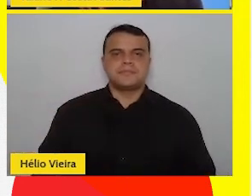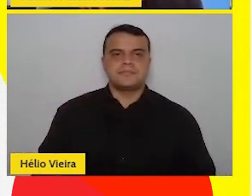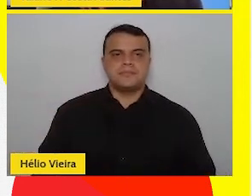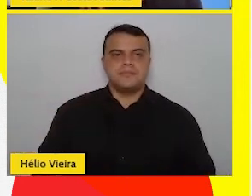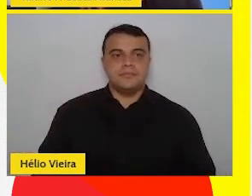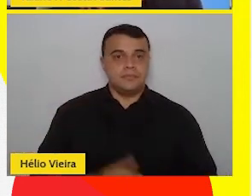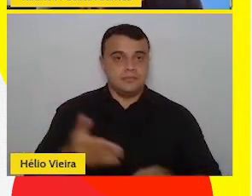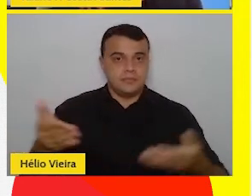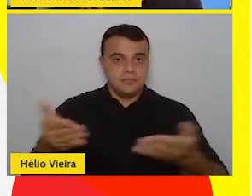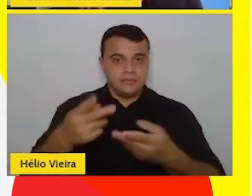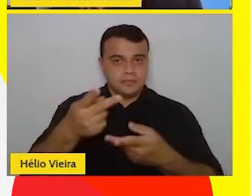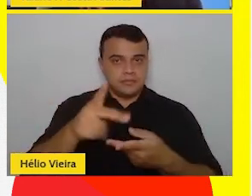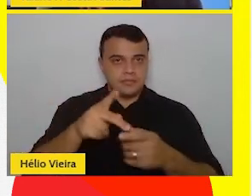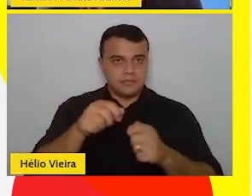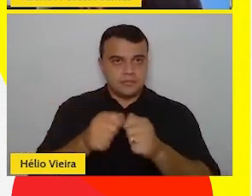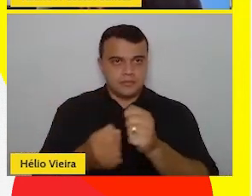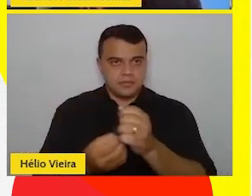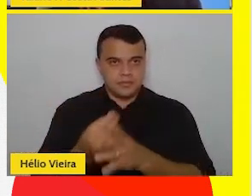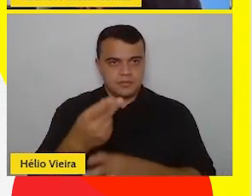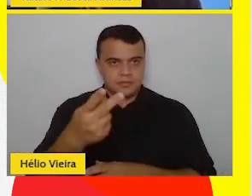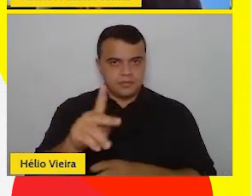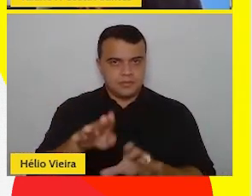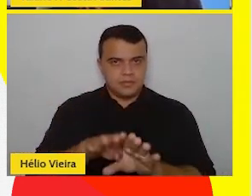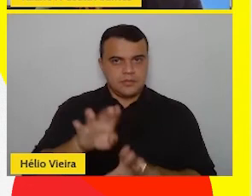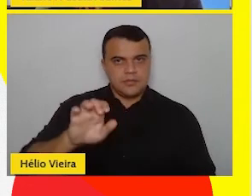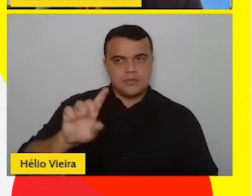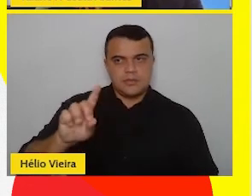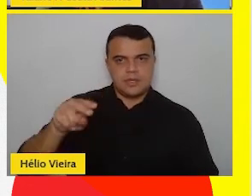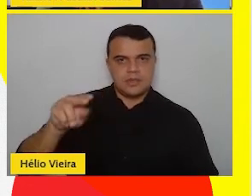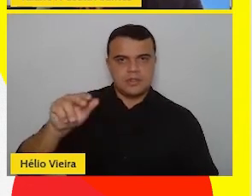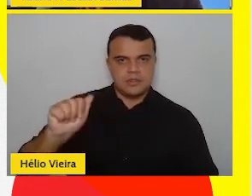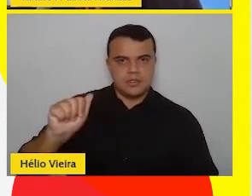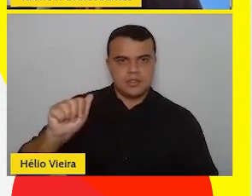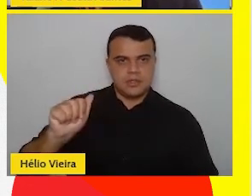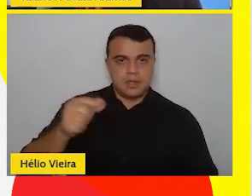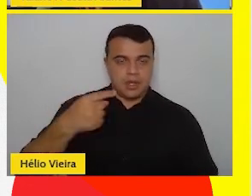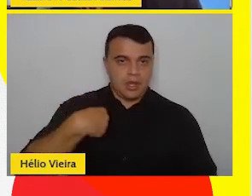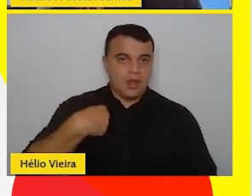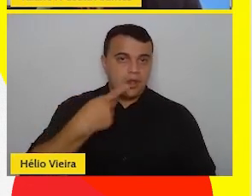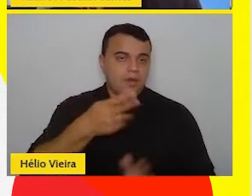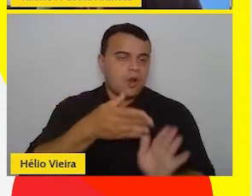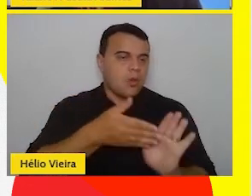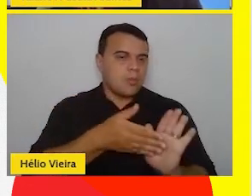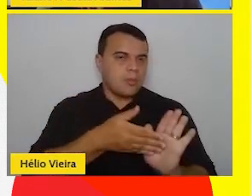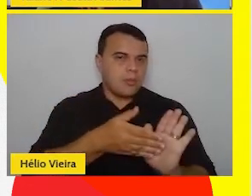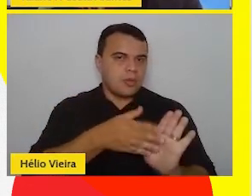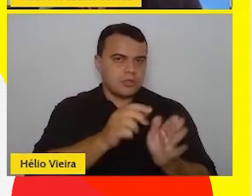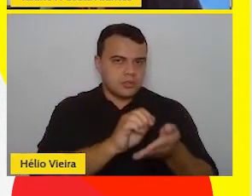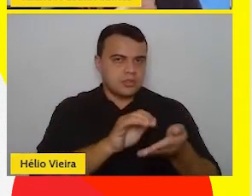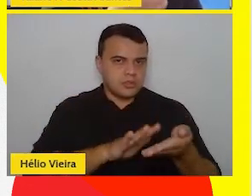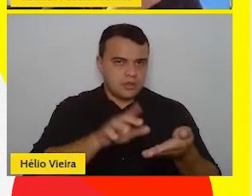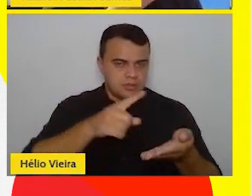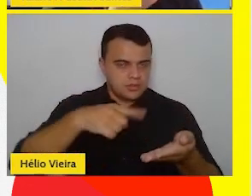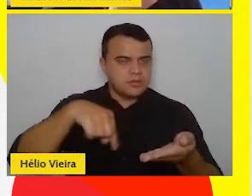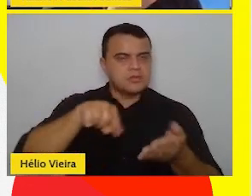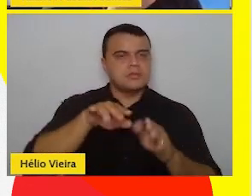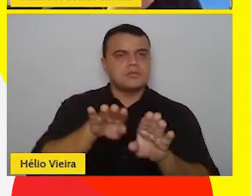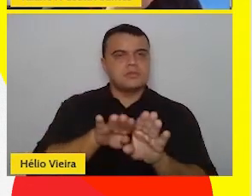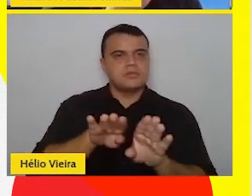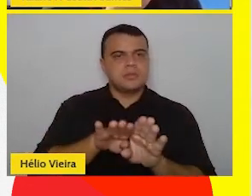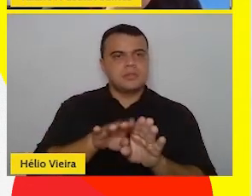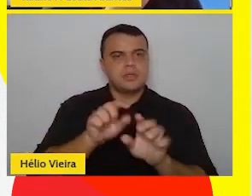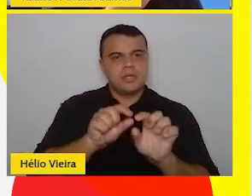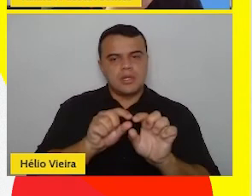E a partir dessa obra da Edna, eu trago outra proposta de atividade, que é a de